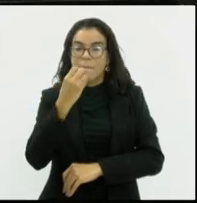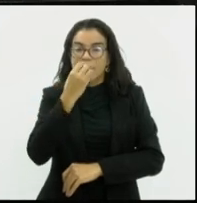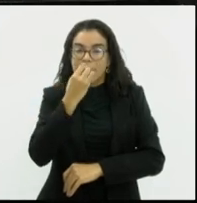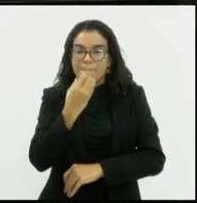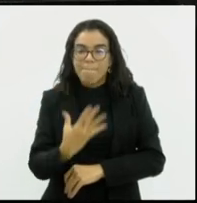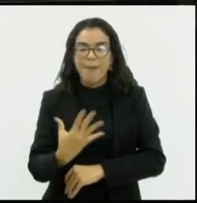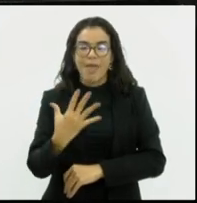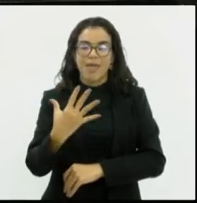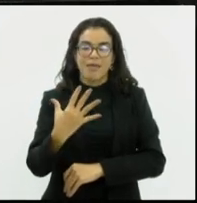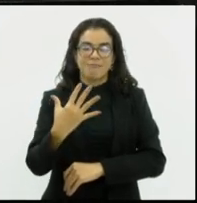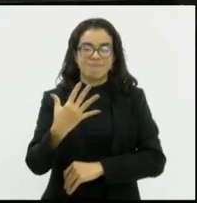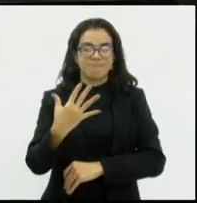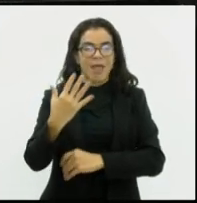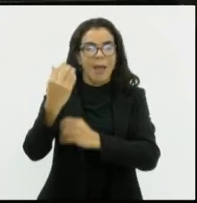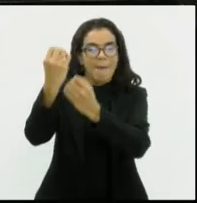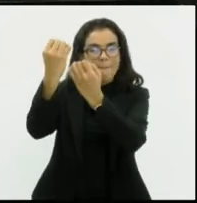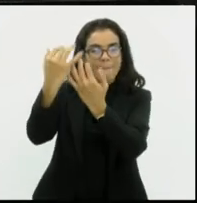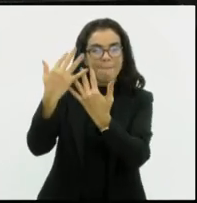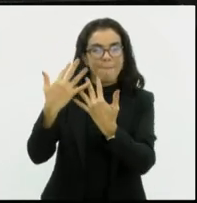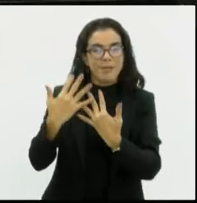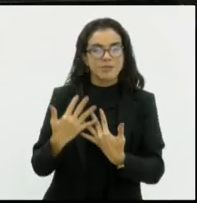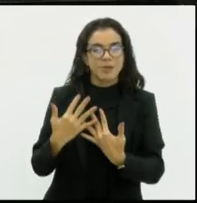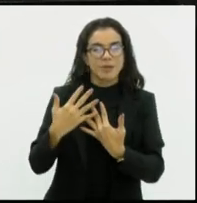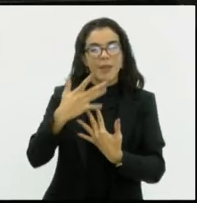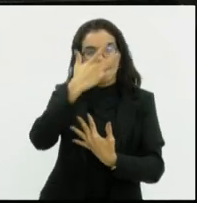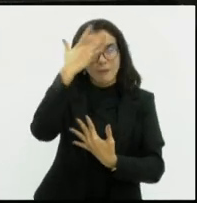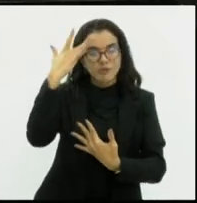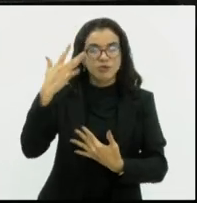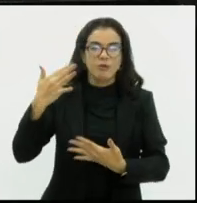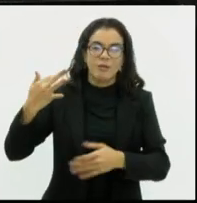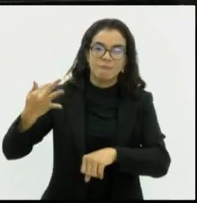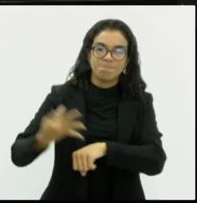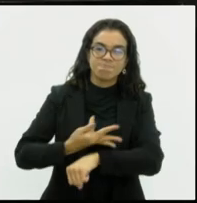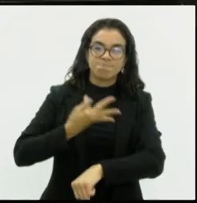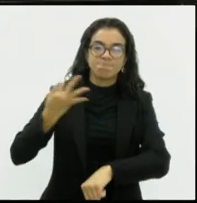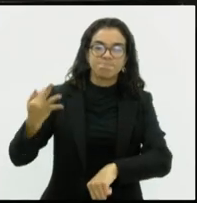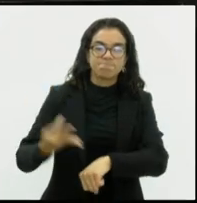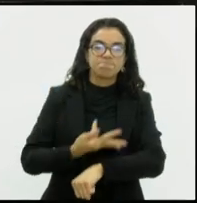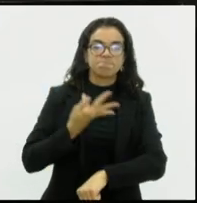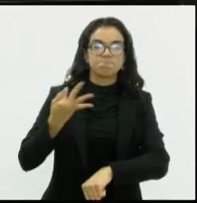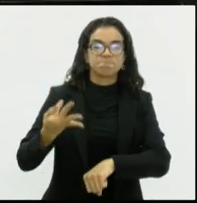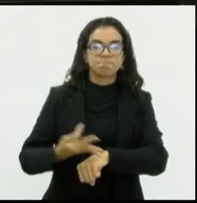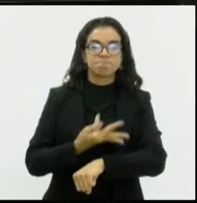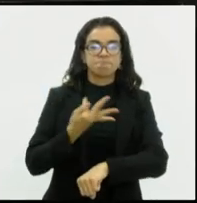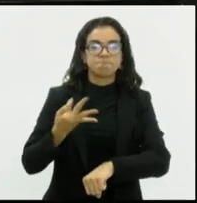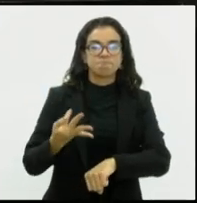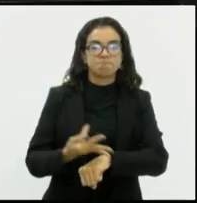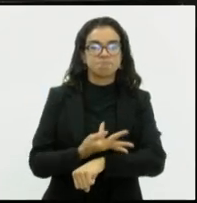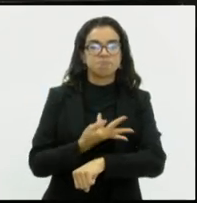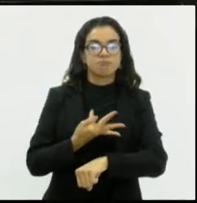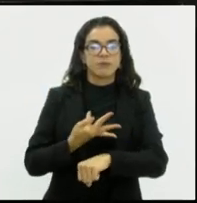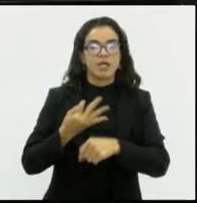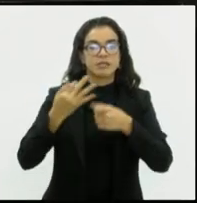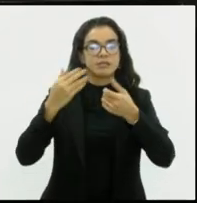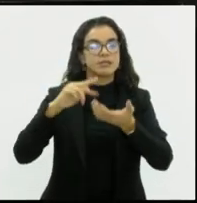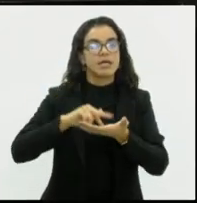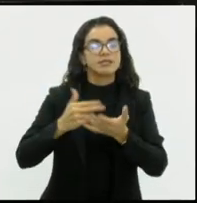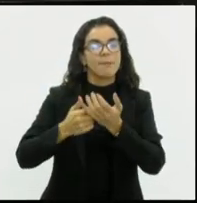Bem-aventurado é aquele que suporta, e assim suportando, recebe a coroa da